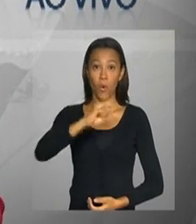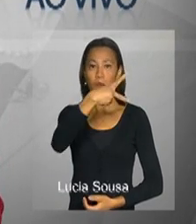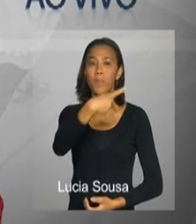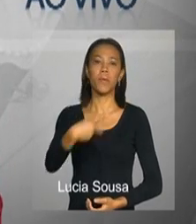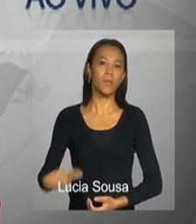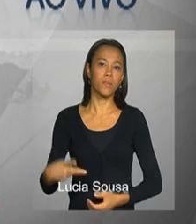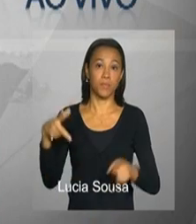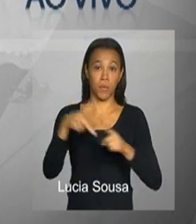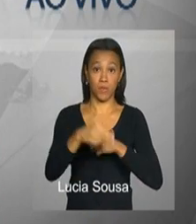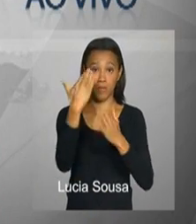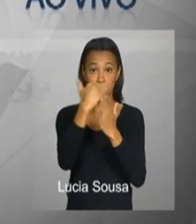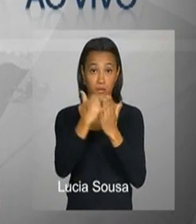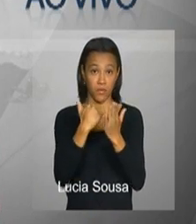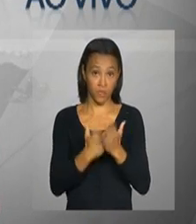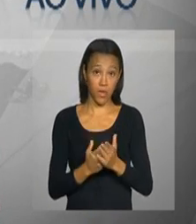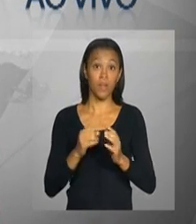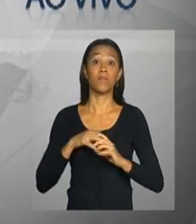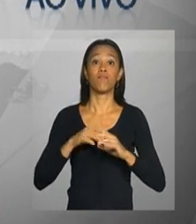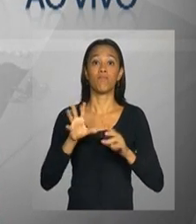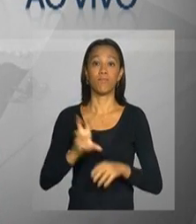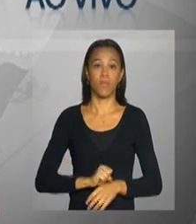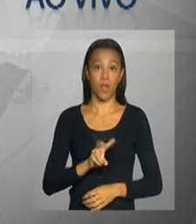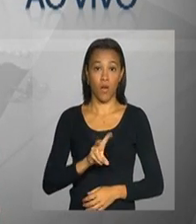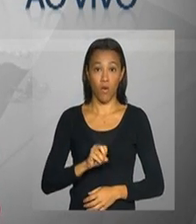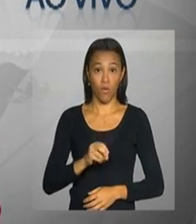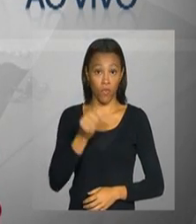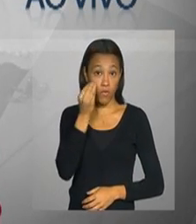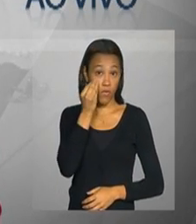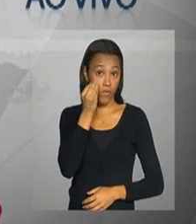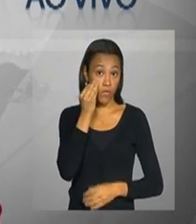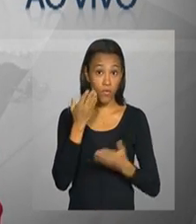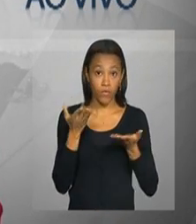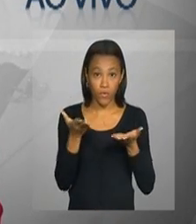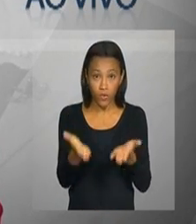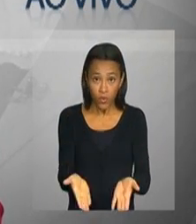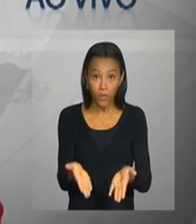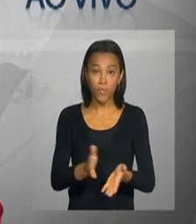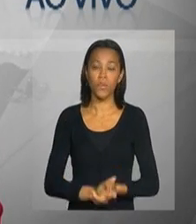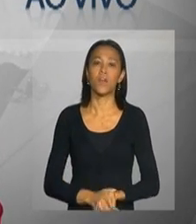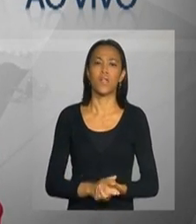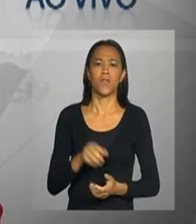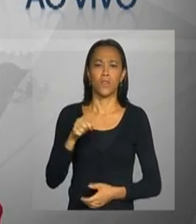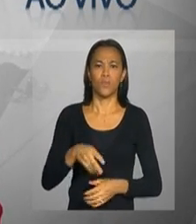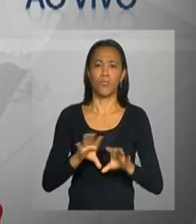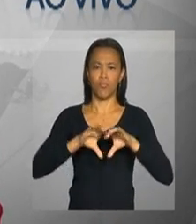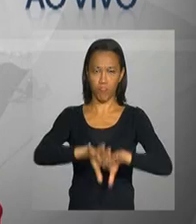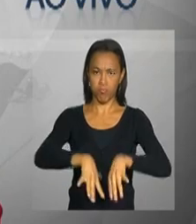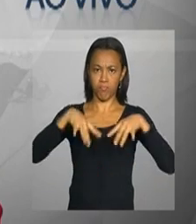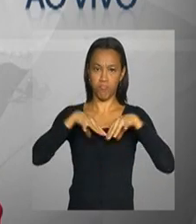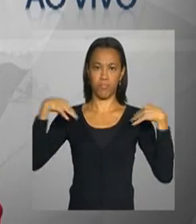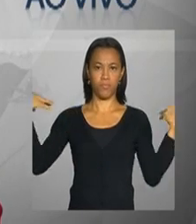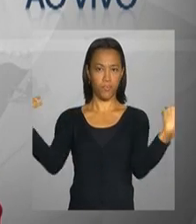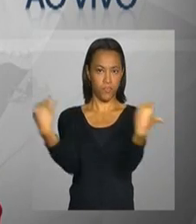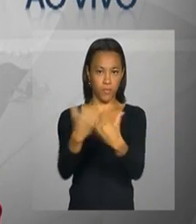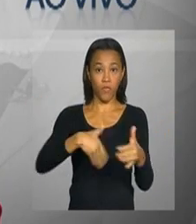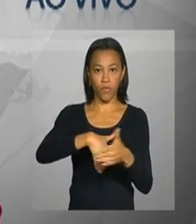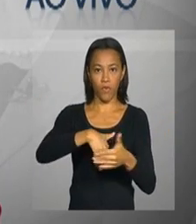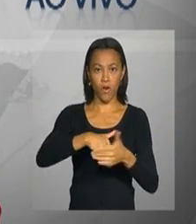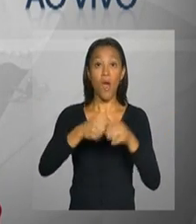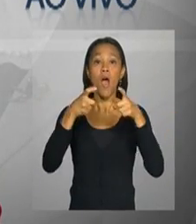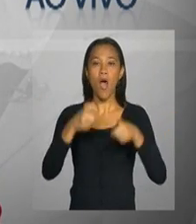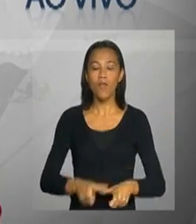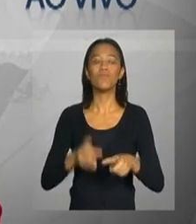Olá, interrompemos a programação para acompanhar ao vivo, direto do estádio Governador Plácido Aderal